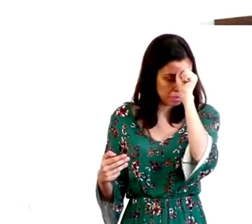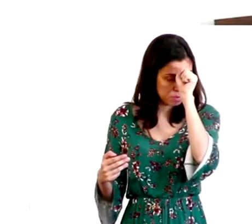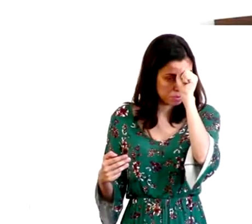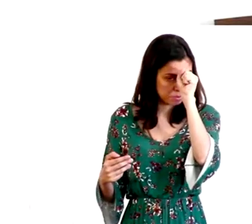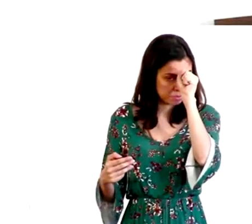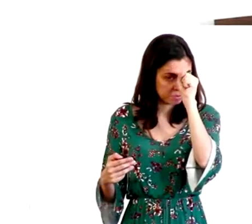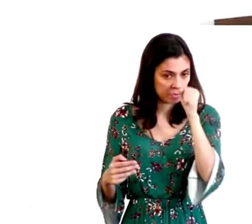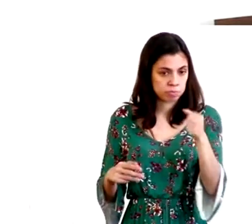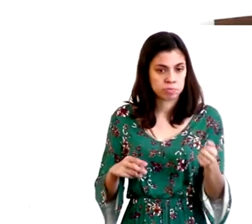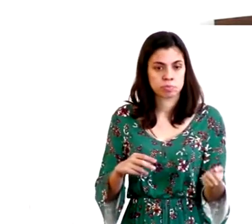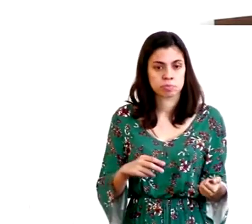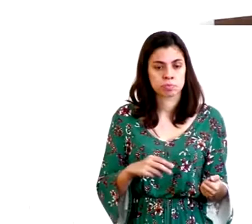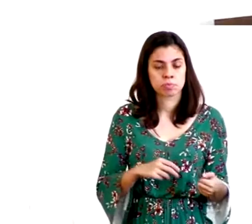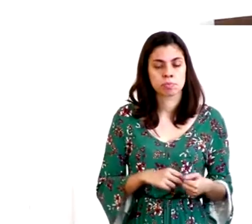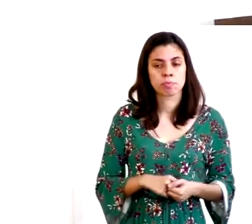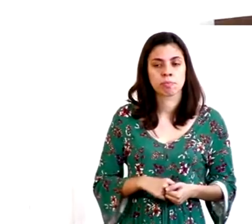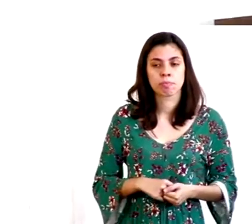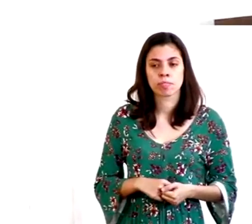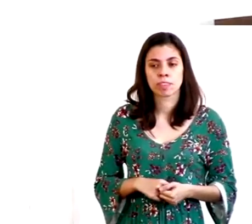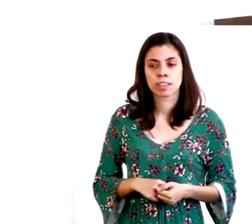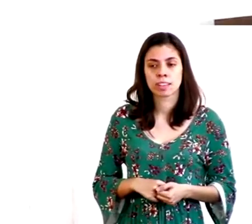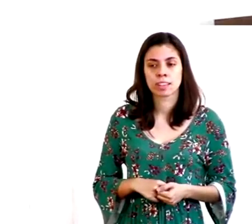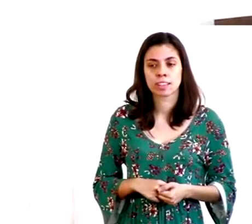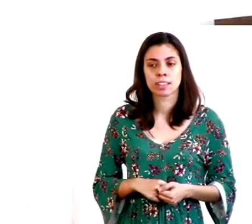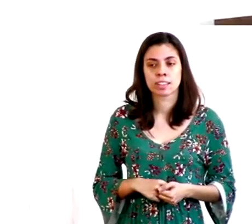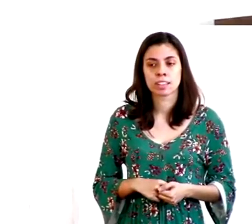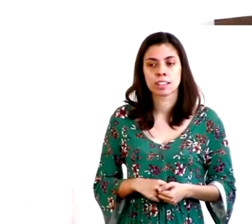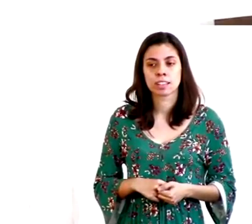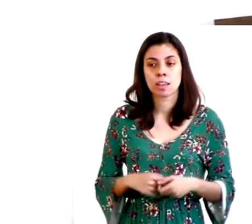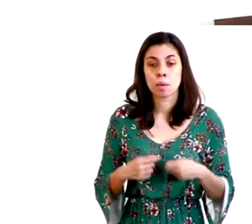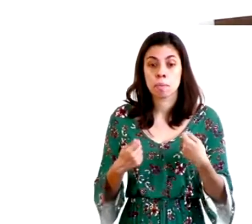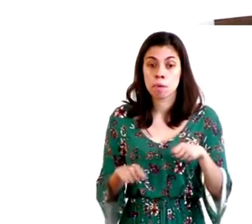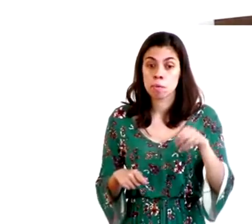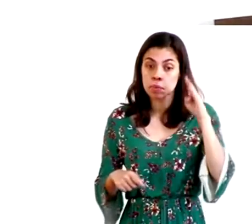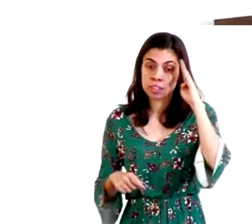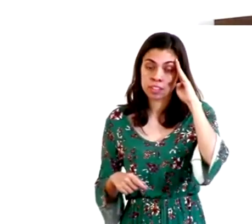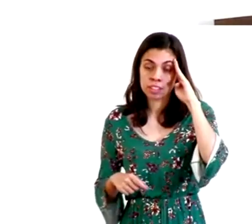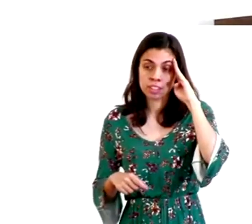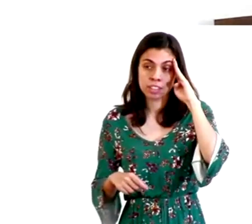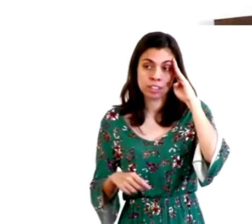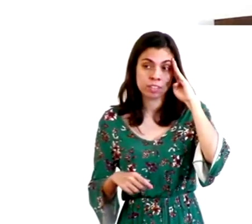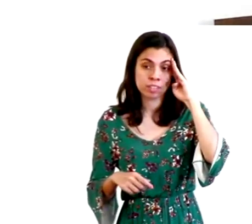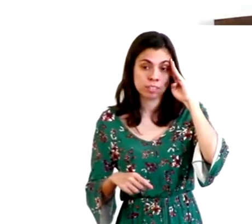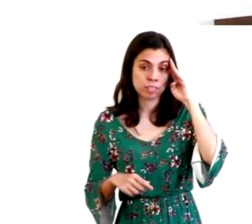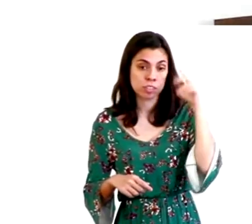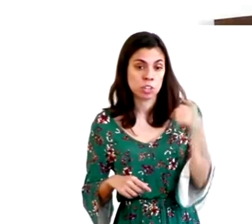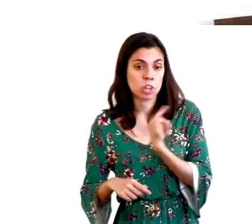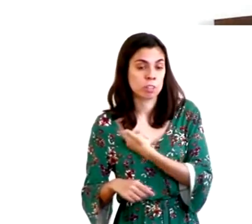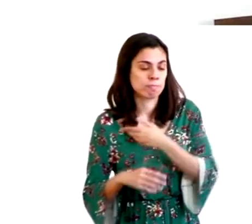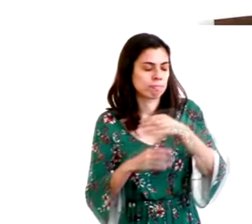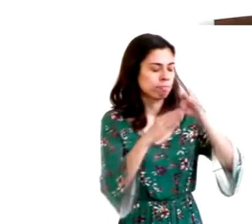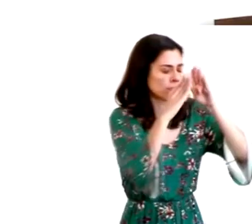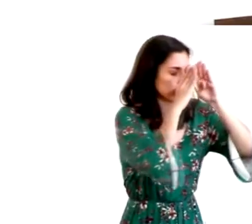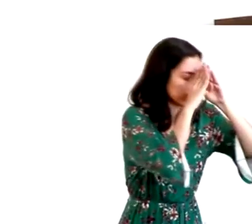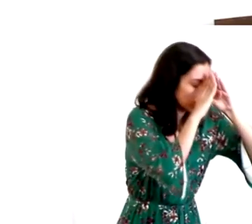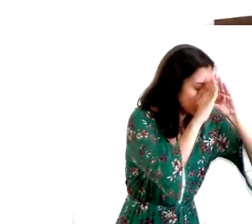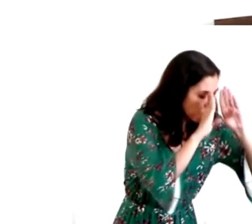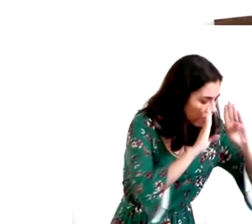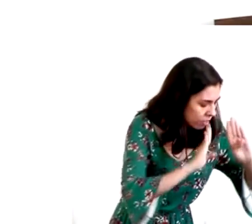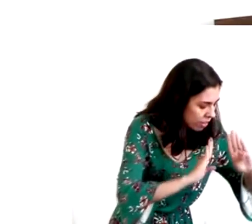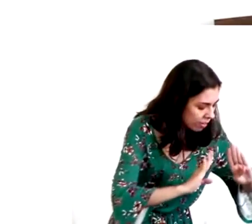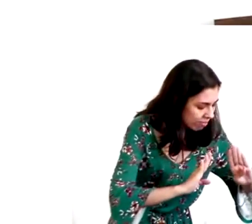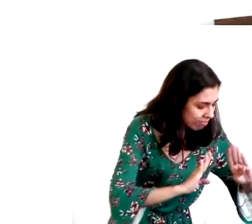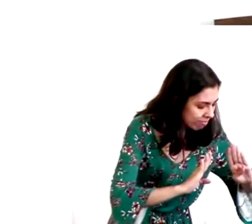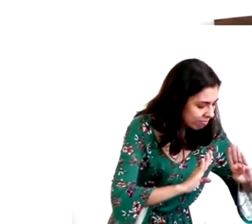e nos ensina a curvar-se diante da autoridade de Cristo. Toda novidade